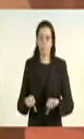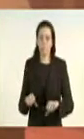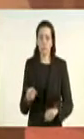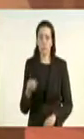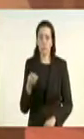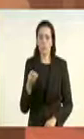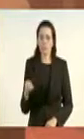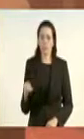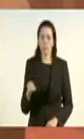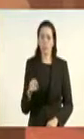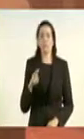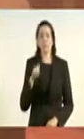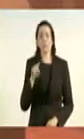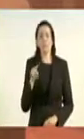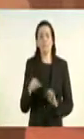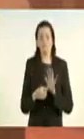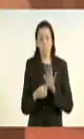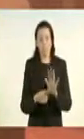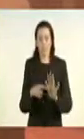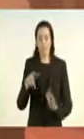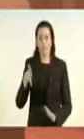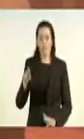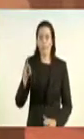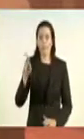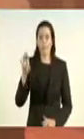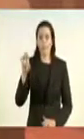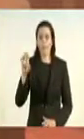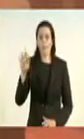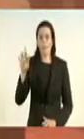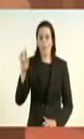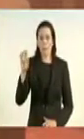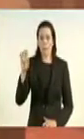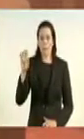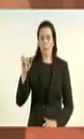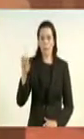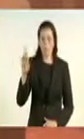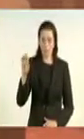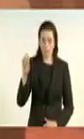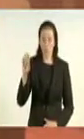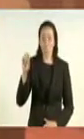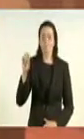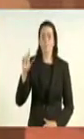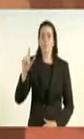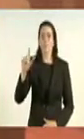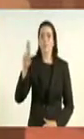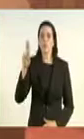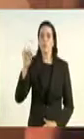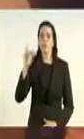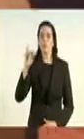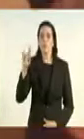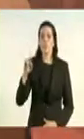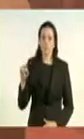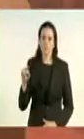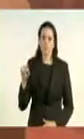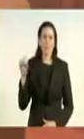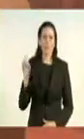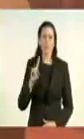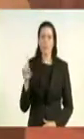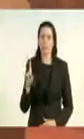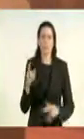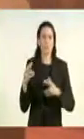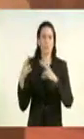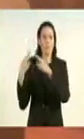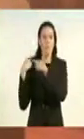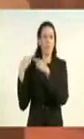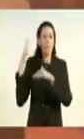o pregoeiro Luiz Carlos, que foi cedido pela União, não é competente para adjudicar o que ele adjudicou. Tudo bem, era uma denúncia que poderia